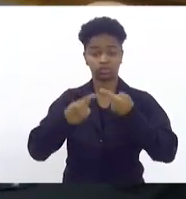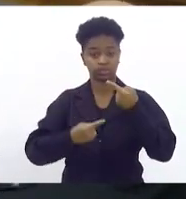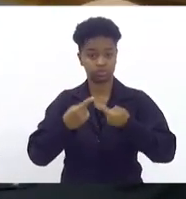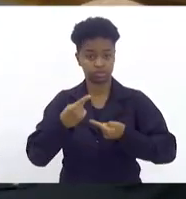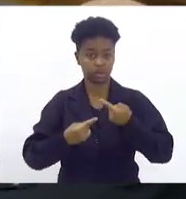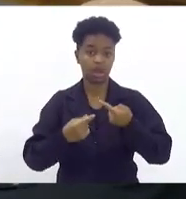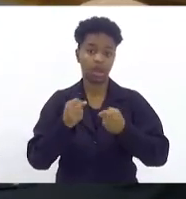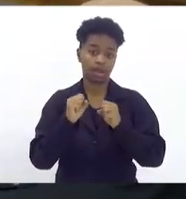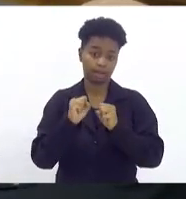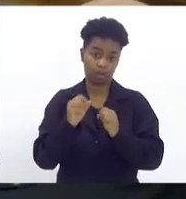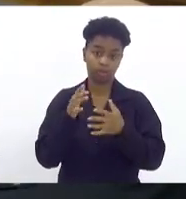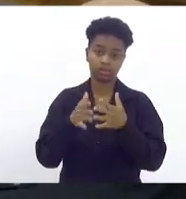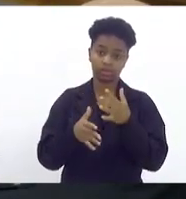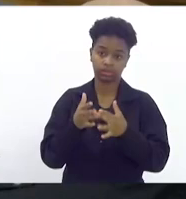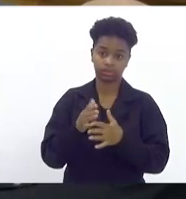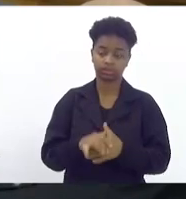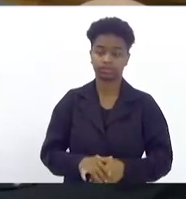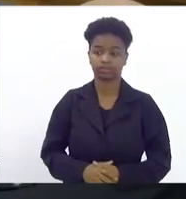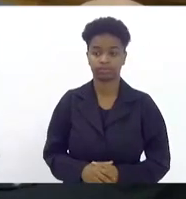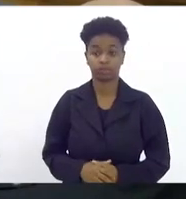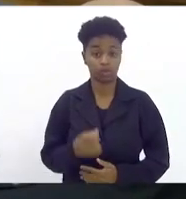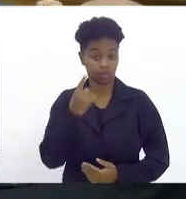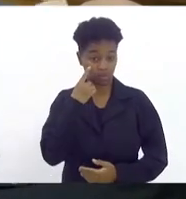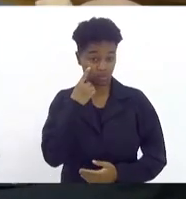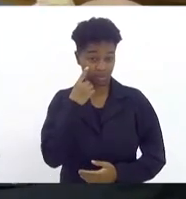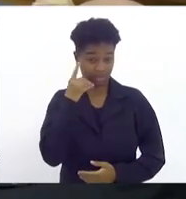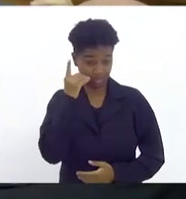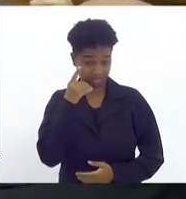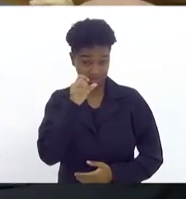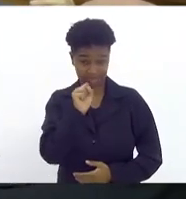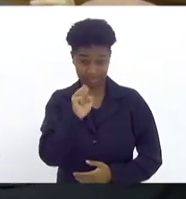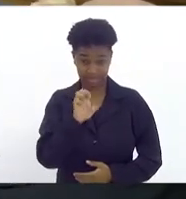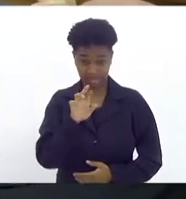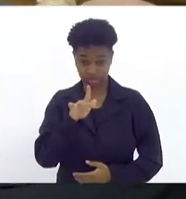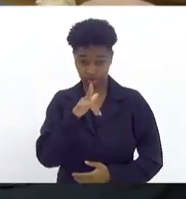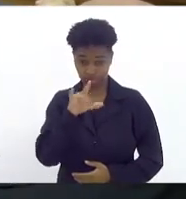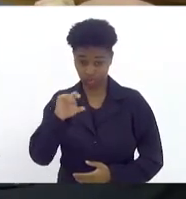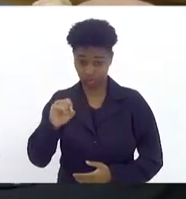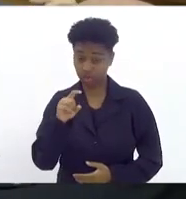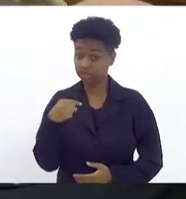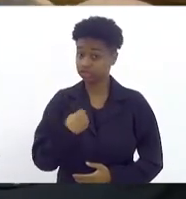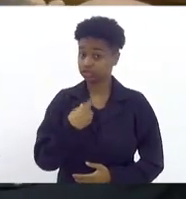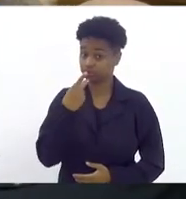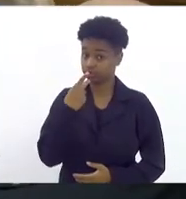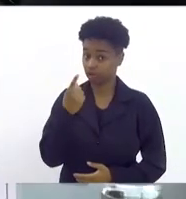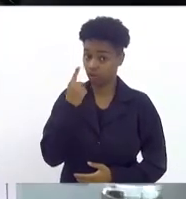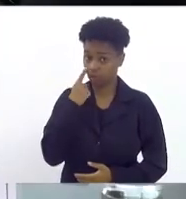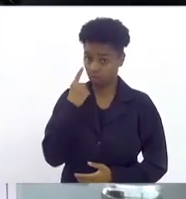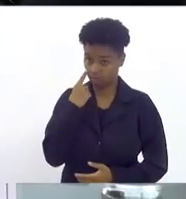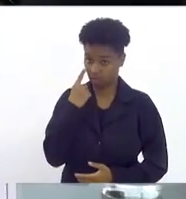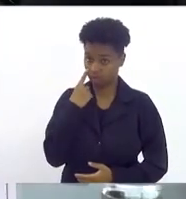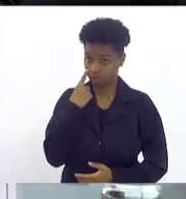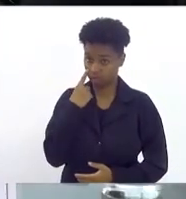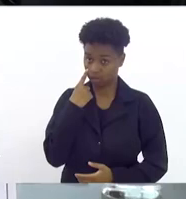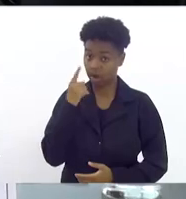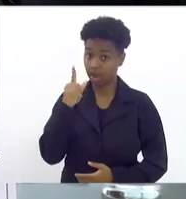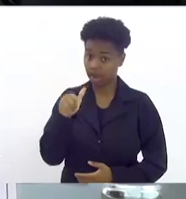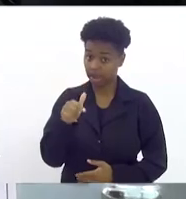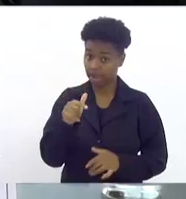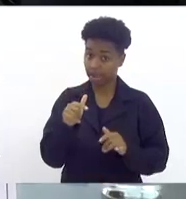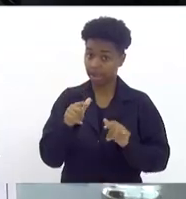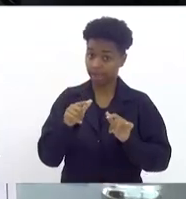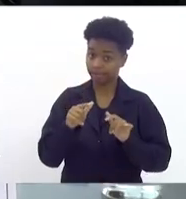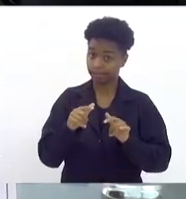pode começar a atrapalhar o projeto. Deputado Serginho, quando a gente diz assim, e isso é jurisprudência